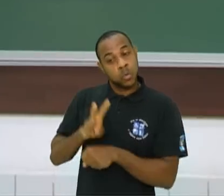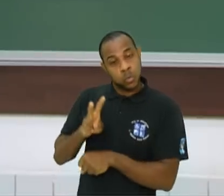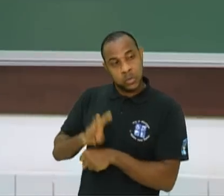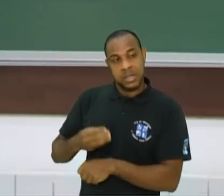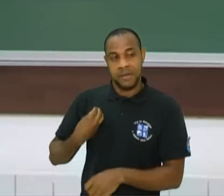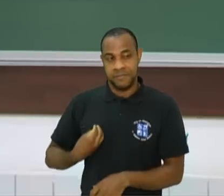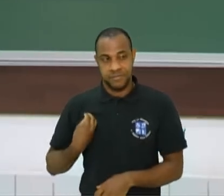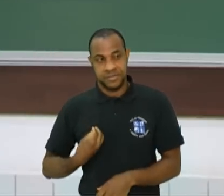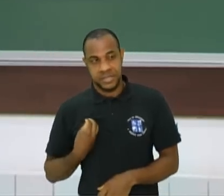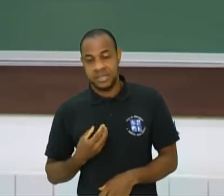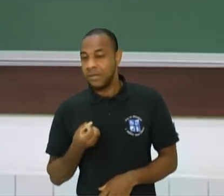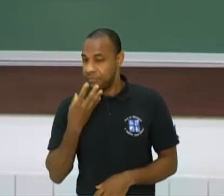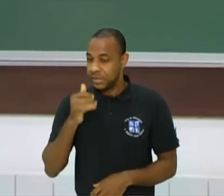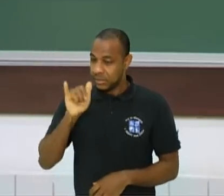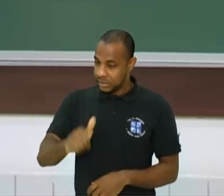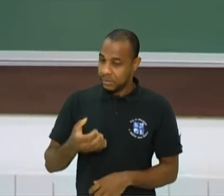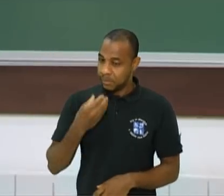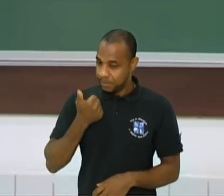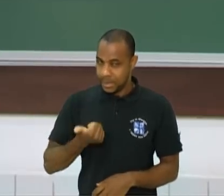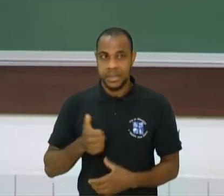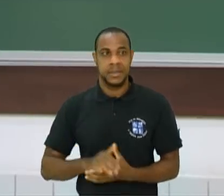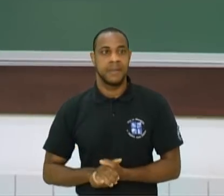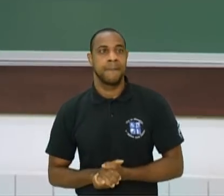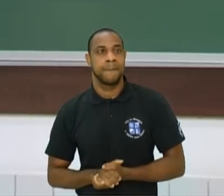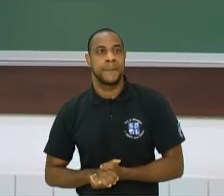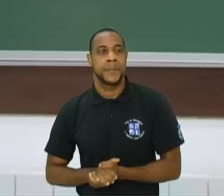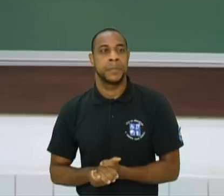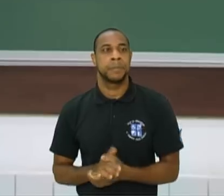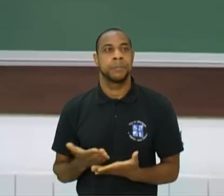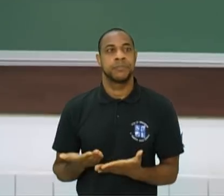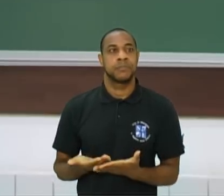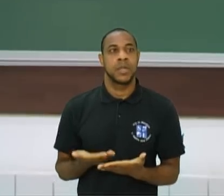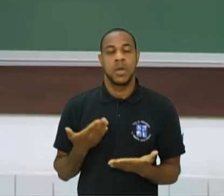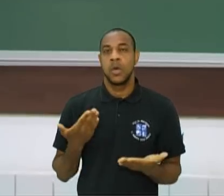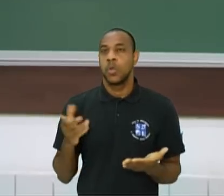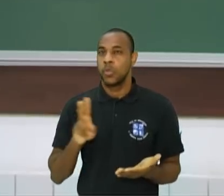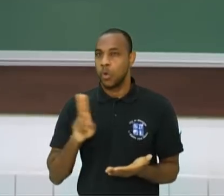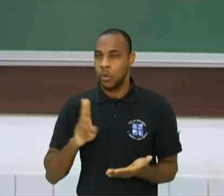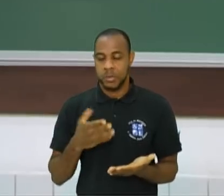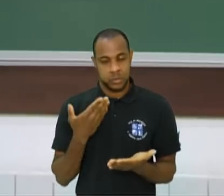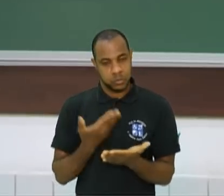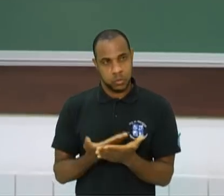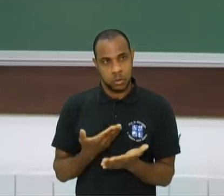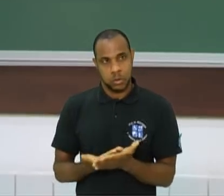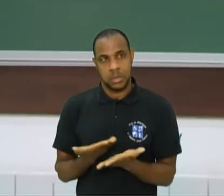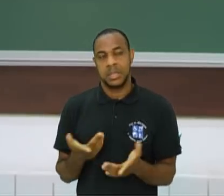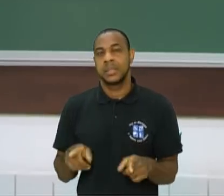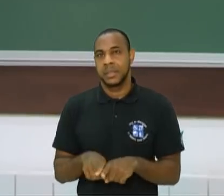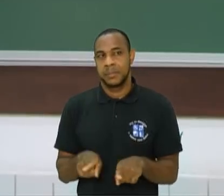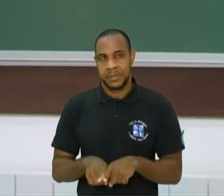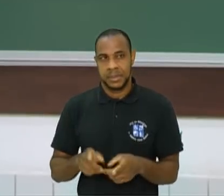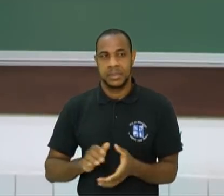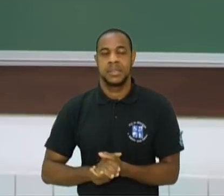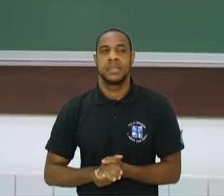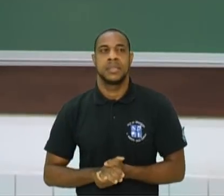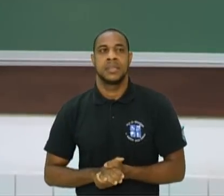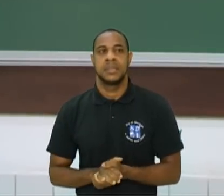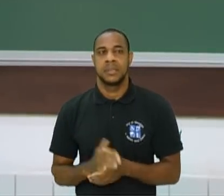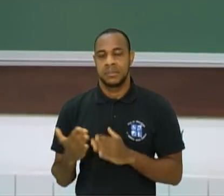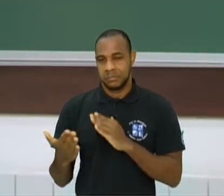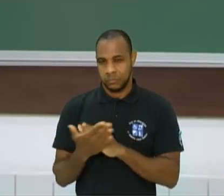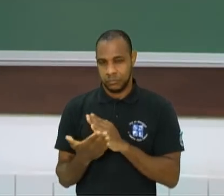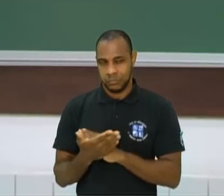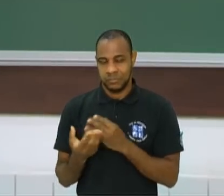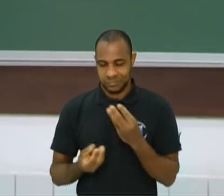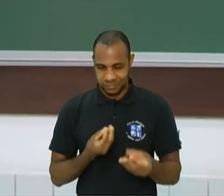prof vai pegar aqui os nomes dos colégios de hoje, tá bom? Então, porque eu também tenho que lembrar, aqui tem a minha ajudinha para